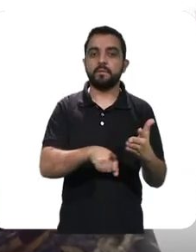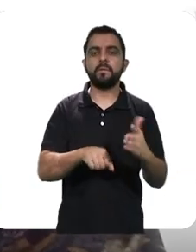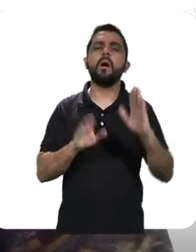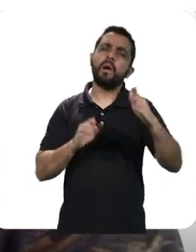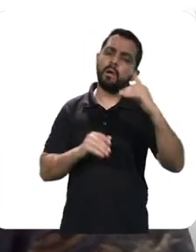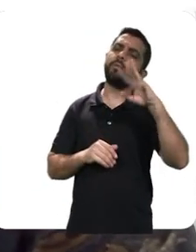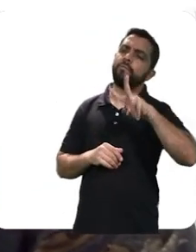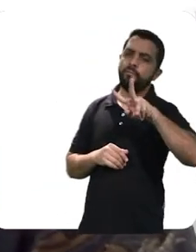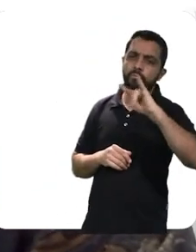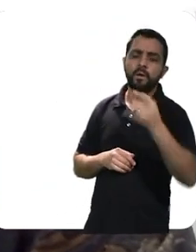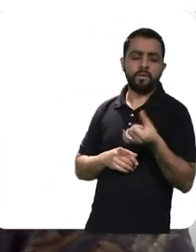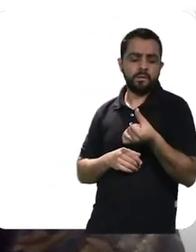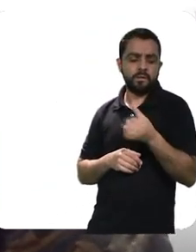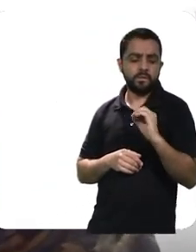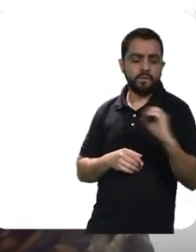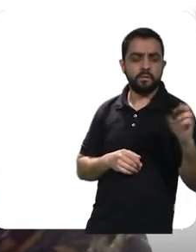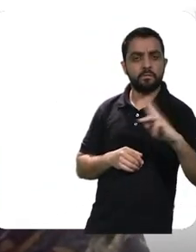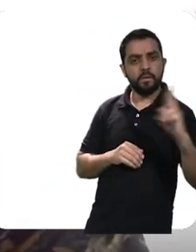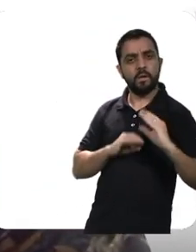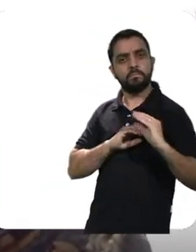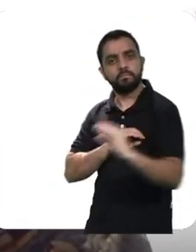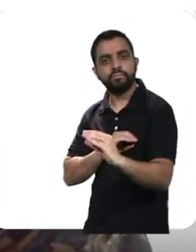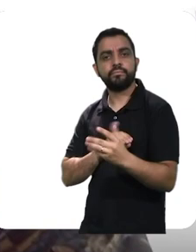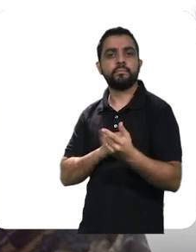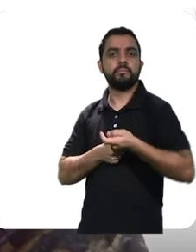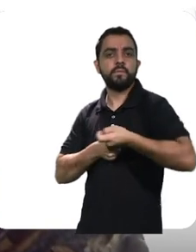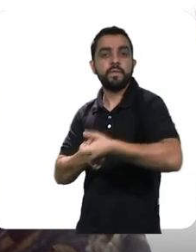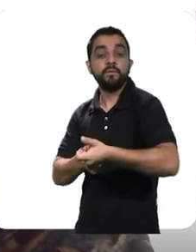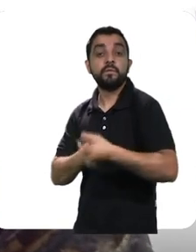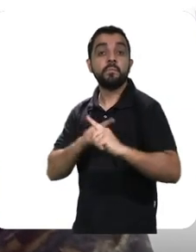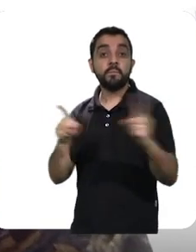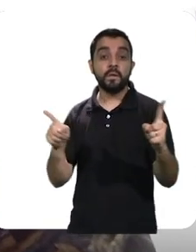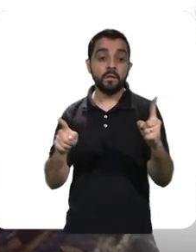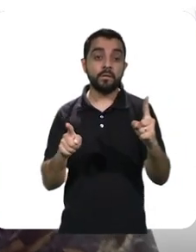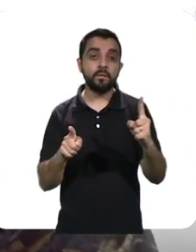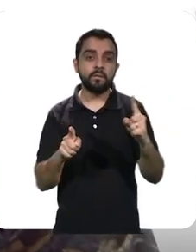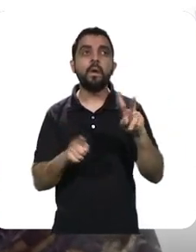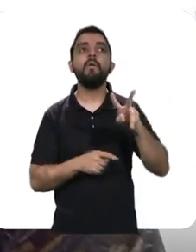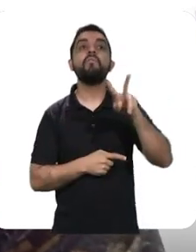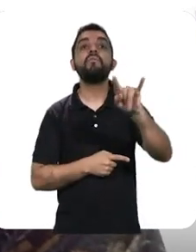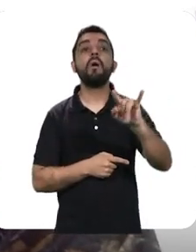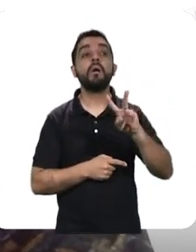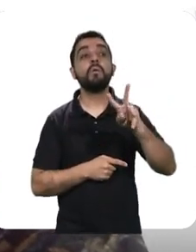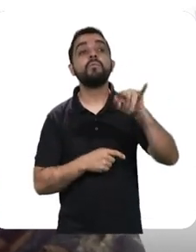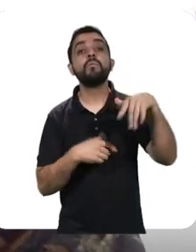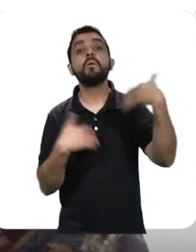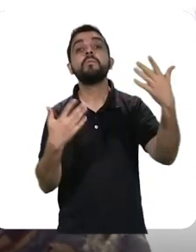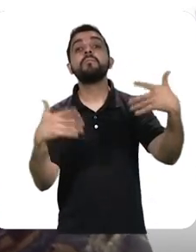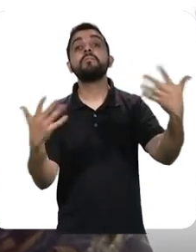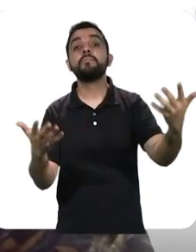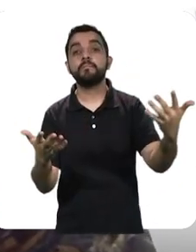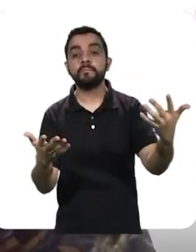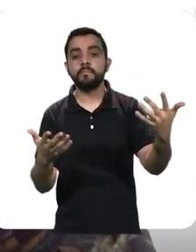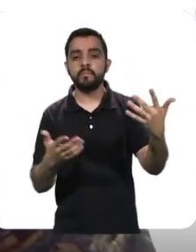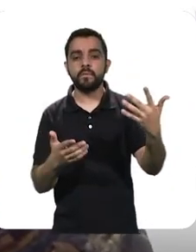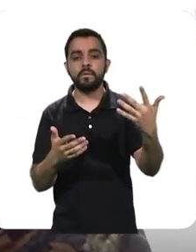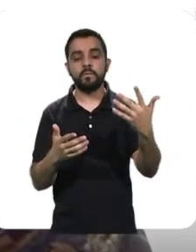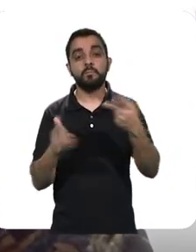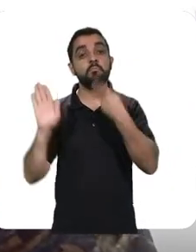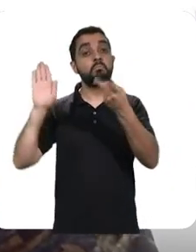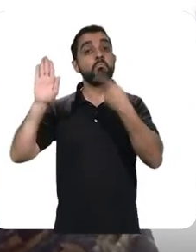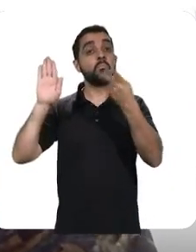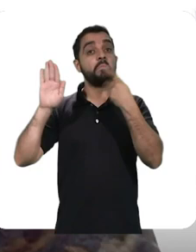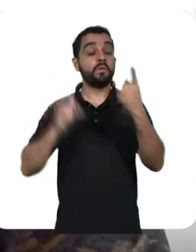o benefício para quem recebe até 3 salários mínimos. Então, a gente tem aí uma promessa de que vai chegar a partir de 15